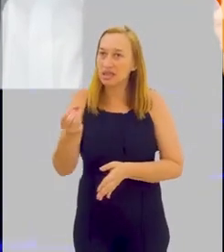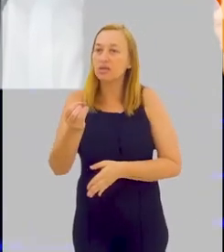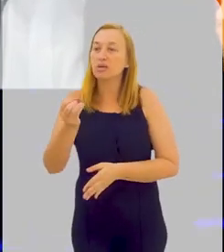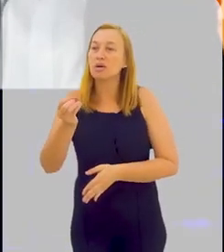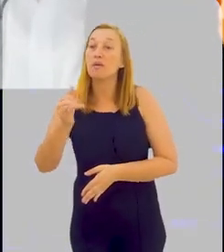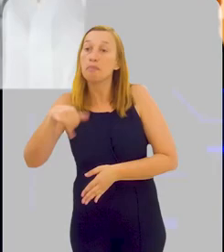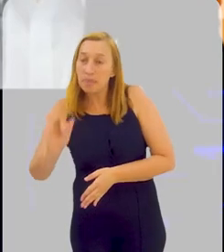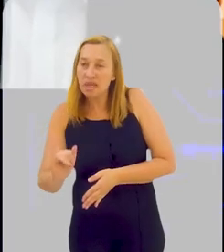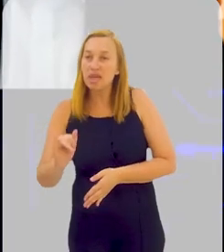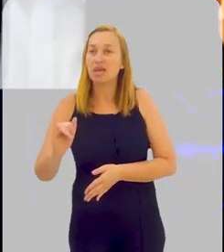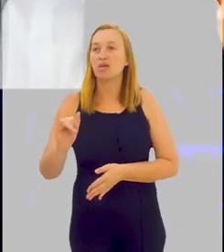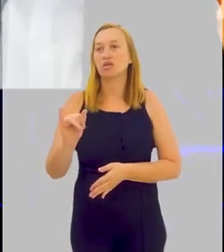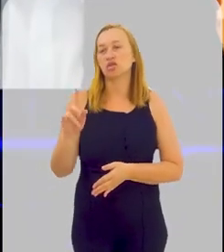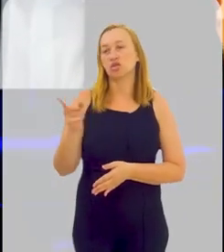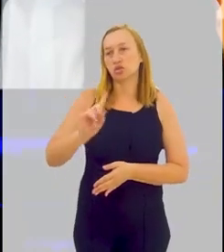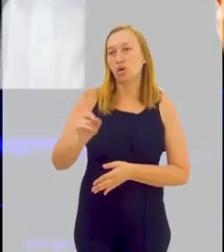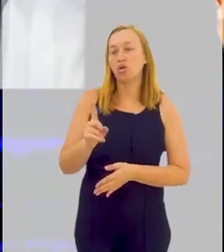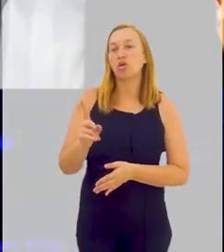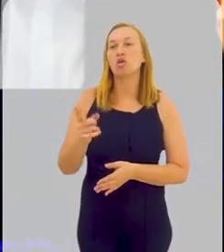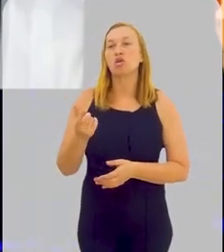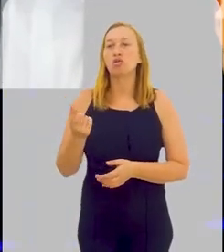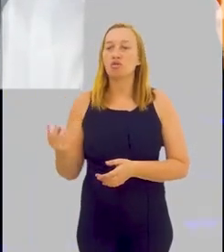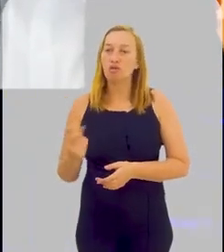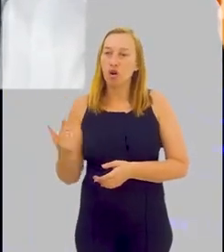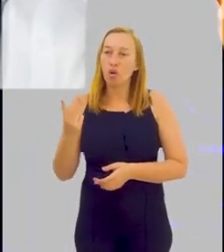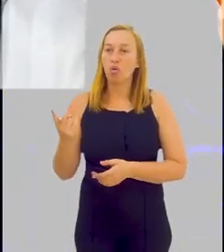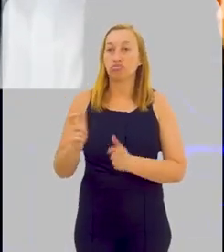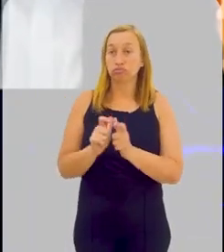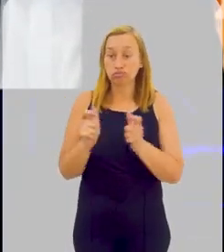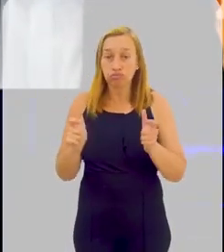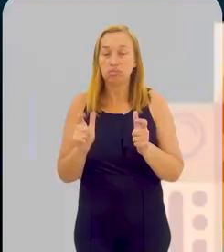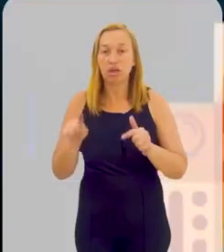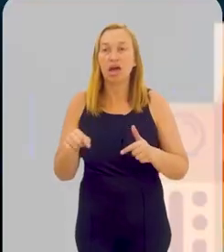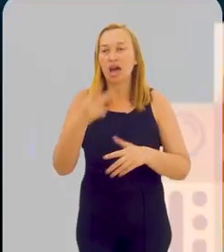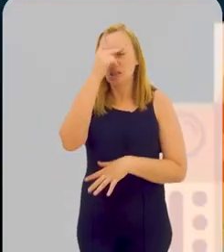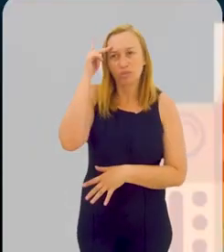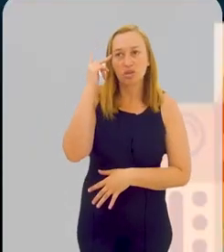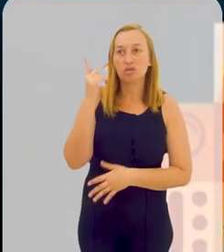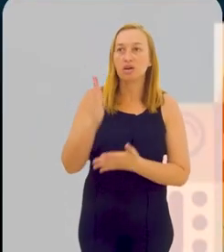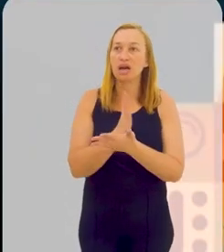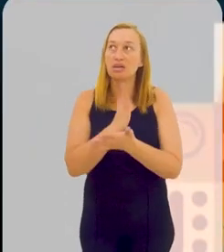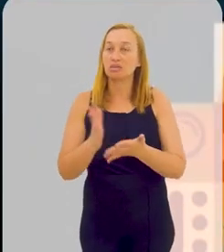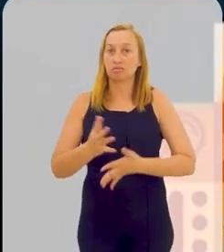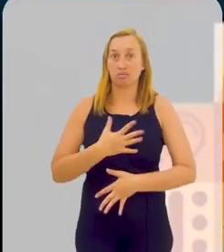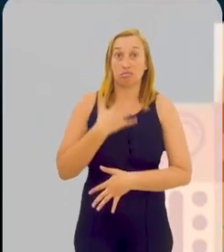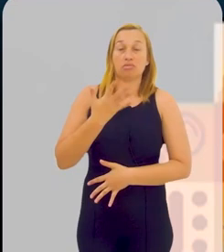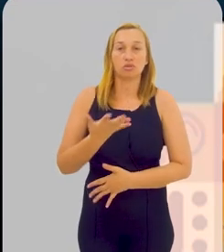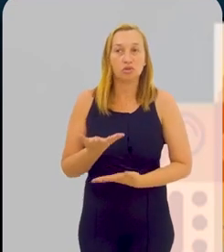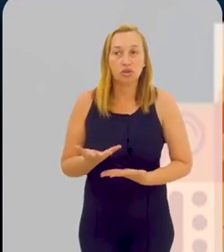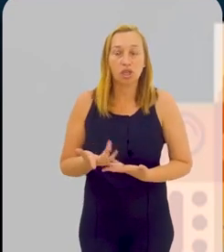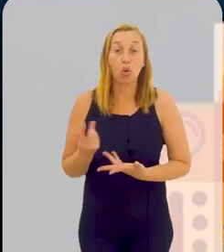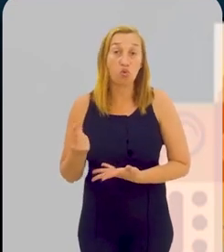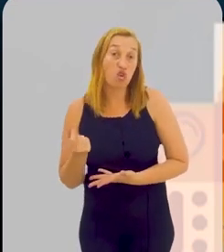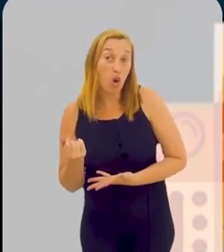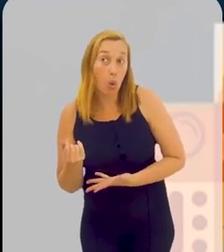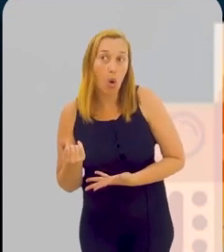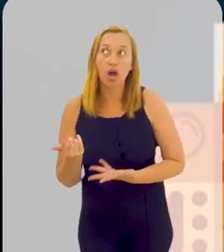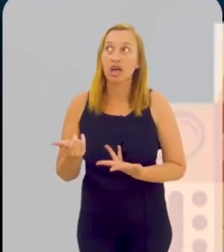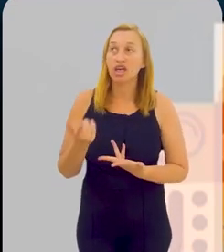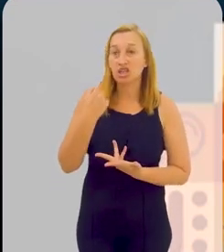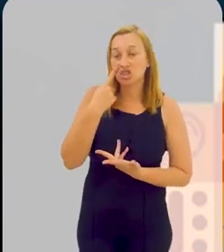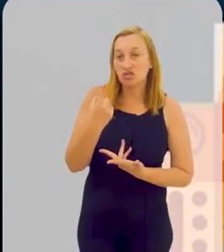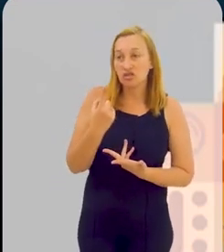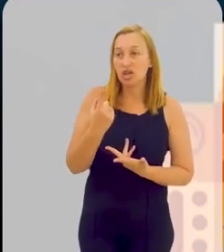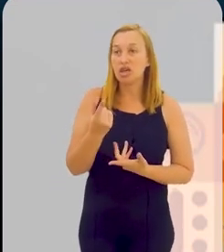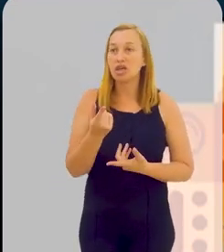600 bilhões de dólares. Então, os valores são todos muito altos, né? As pessoas até muitas vezes se surpreendem, né, com os